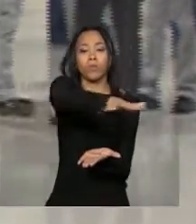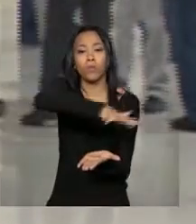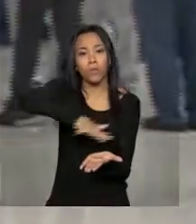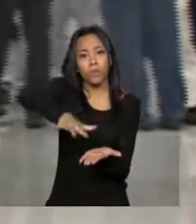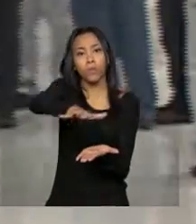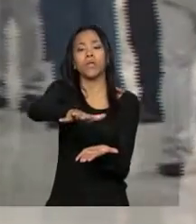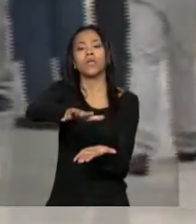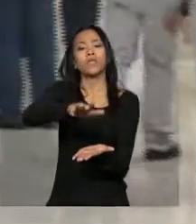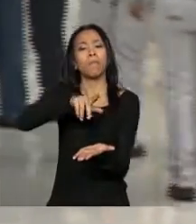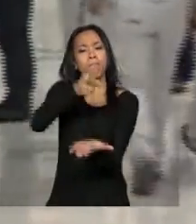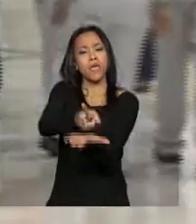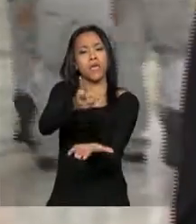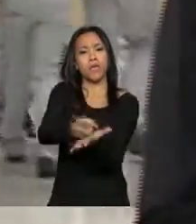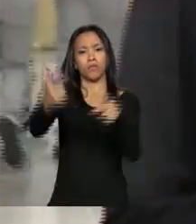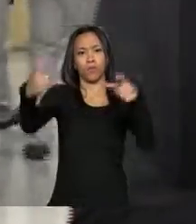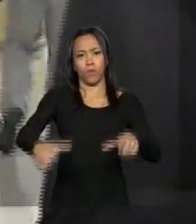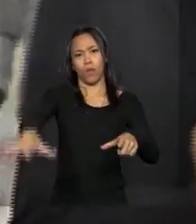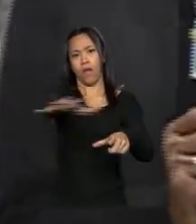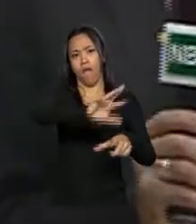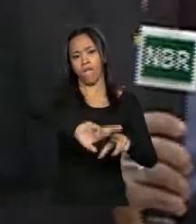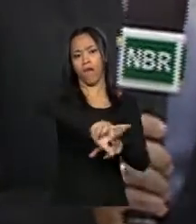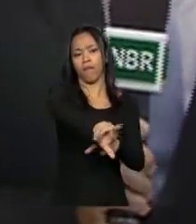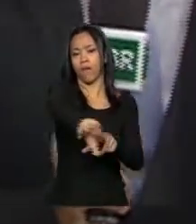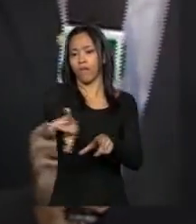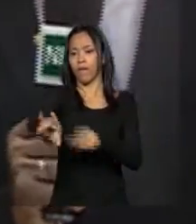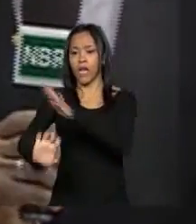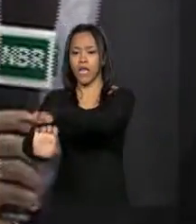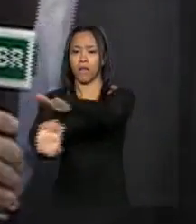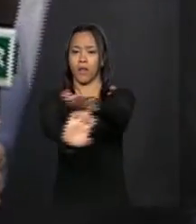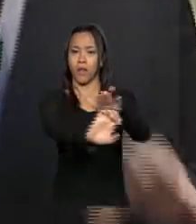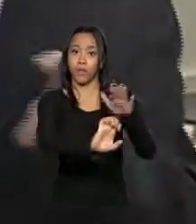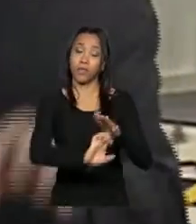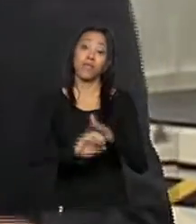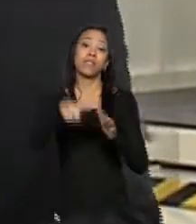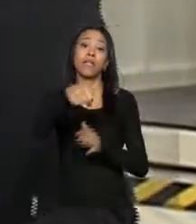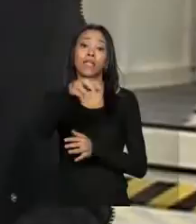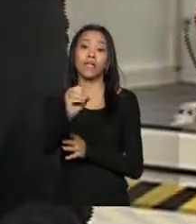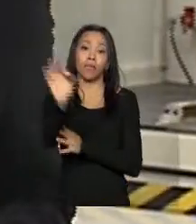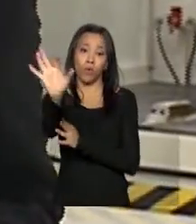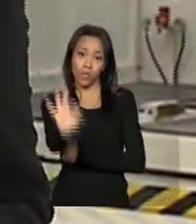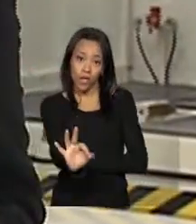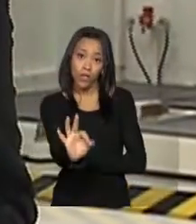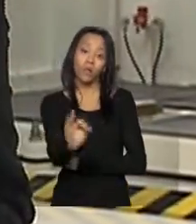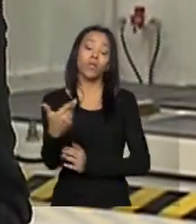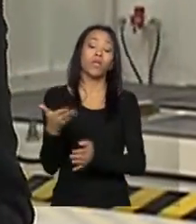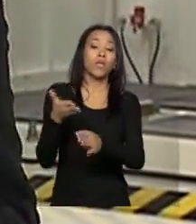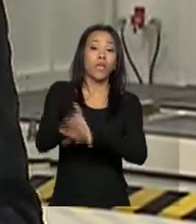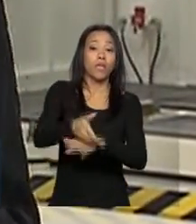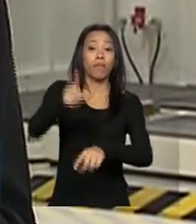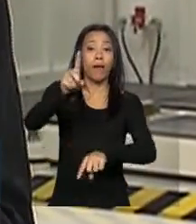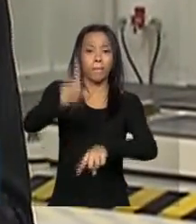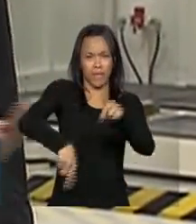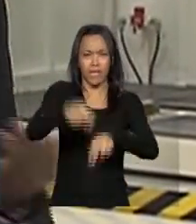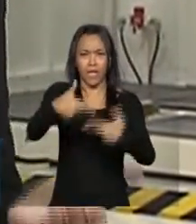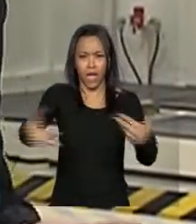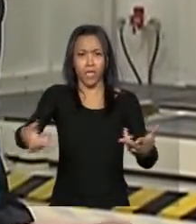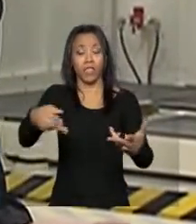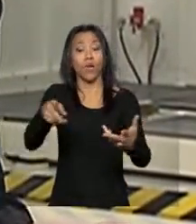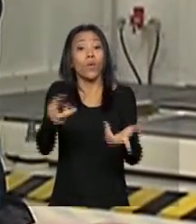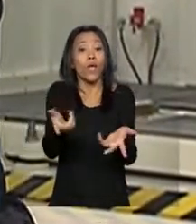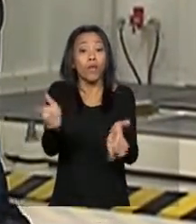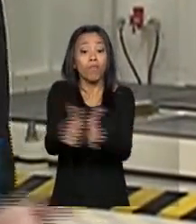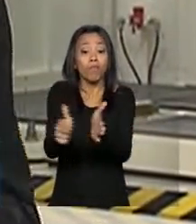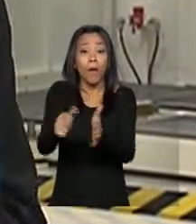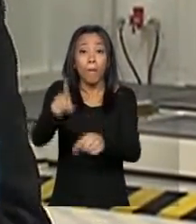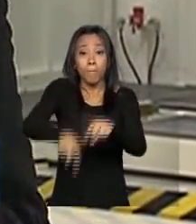fornecedoras num mesmo espaço permite que 70% dos componentes que entram na fabricação dos veículos tenham conteúdo